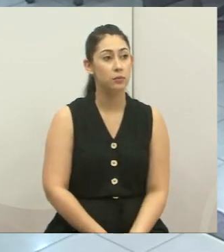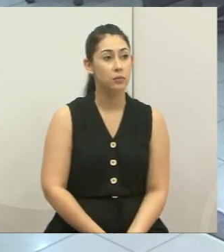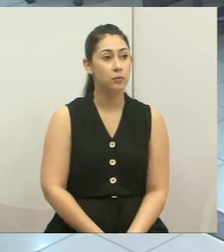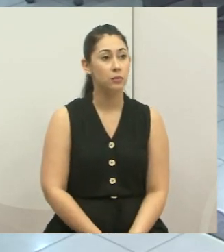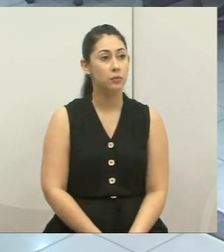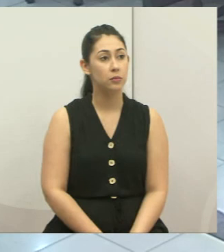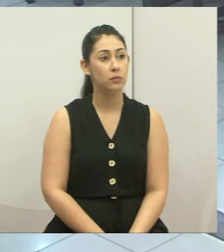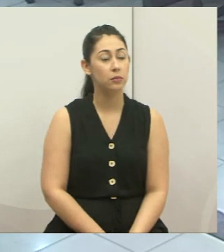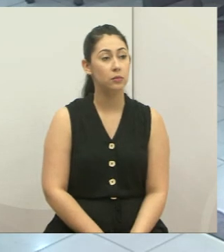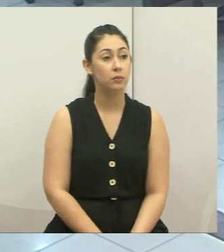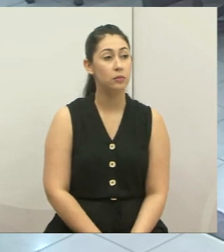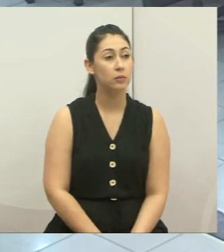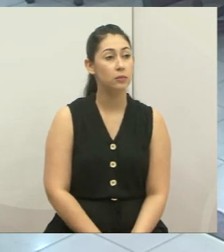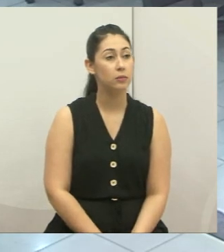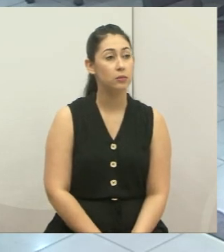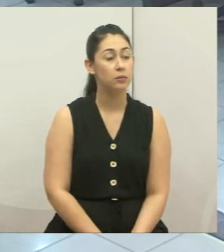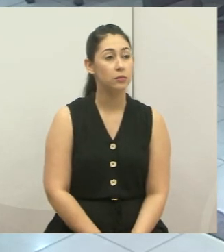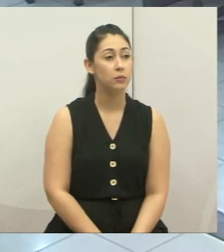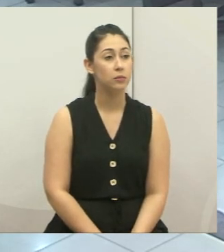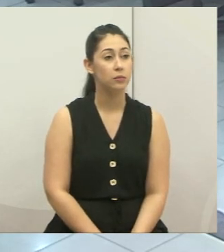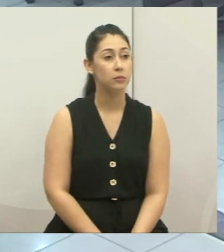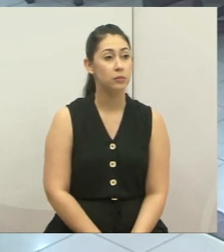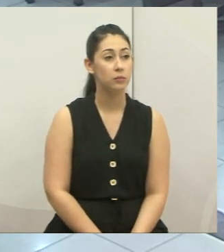dias para outros 10? Oi?